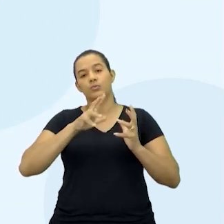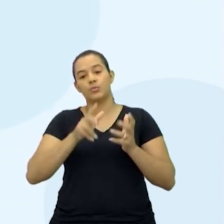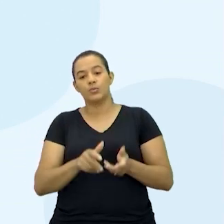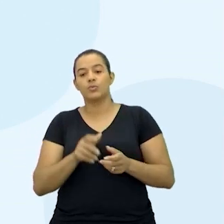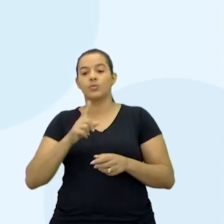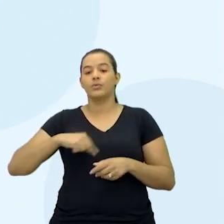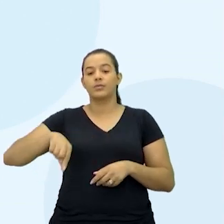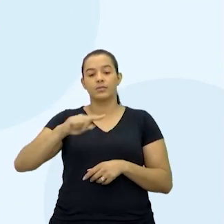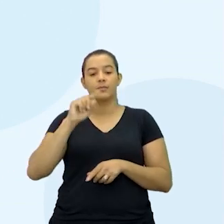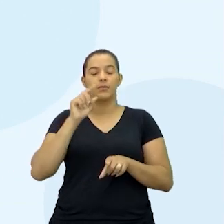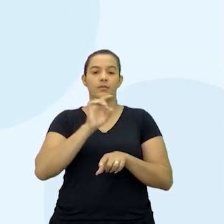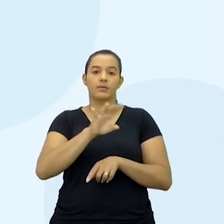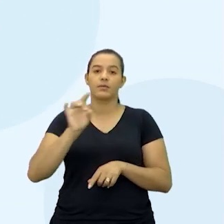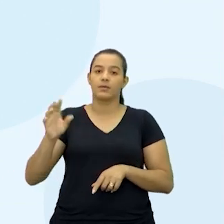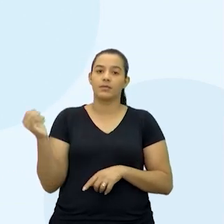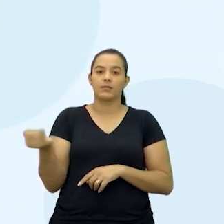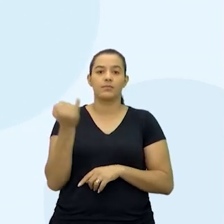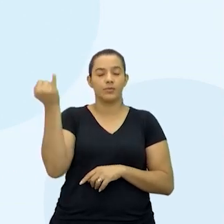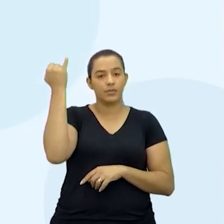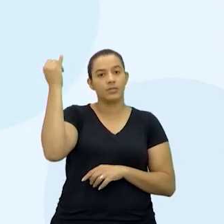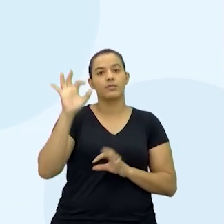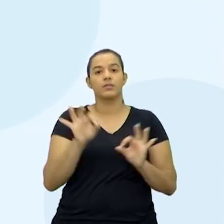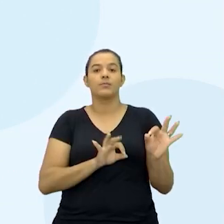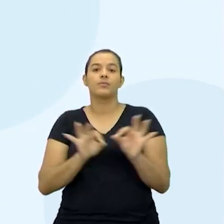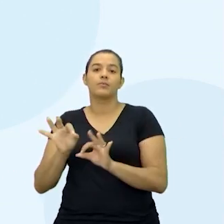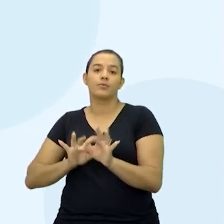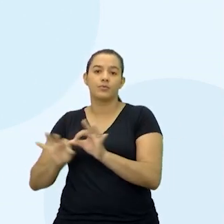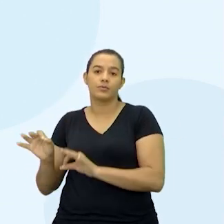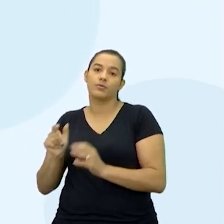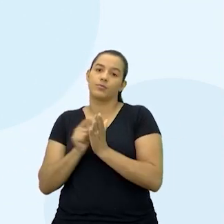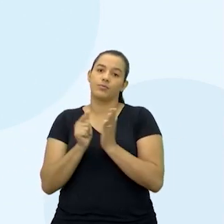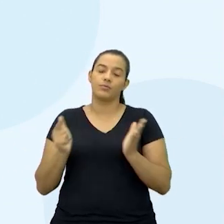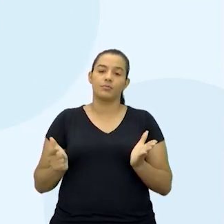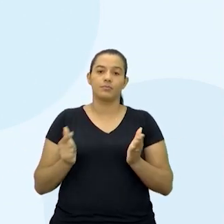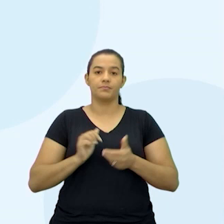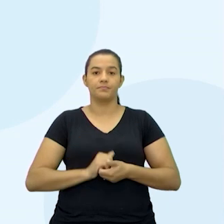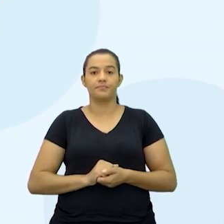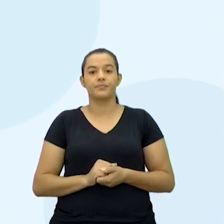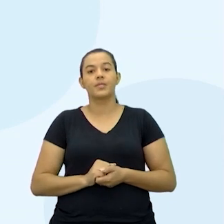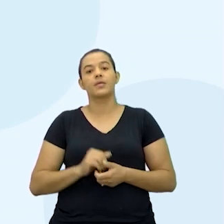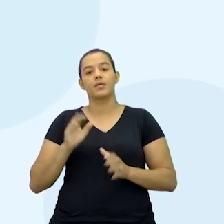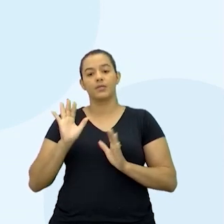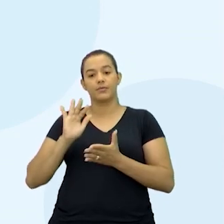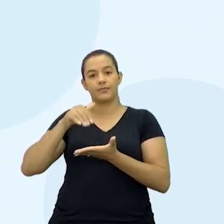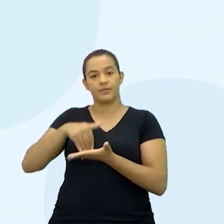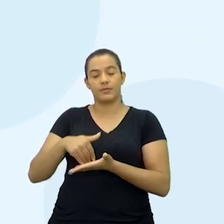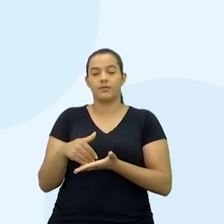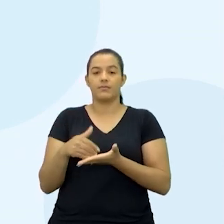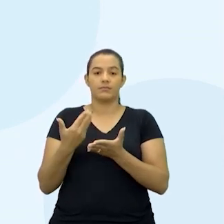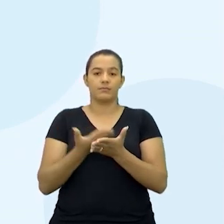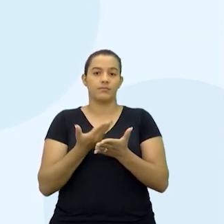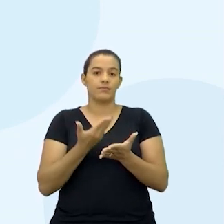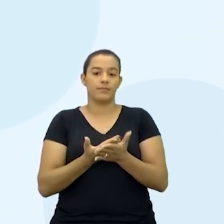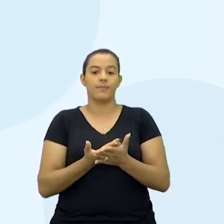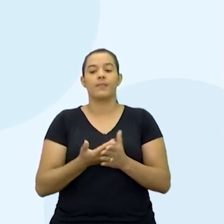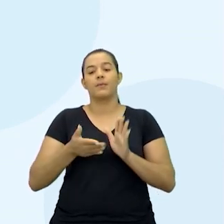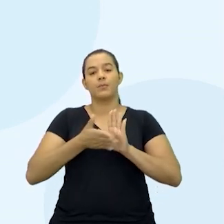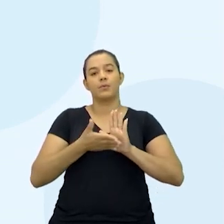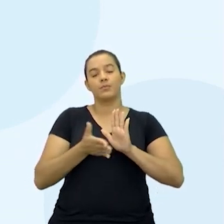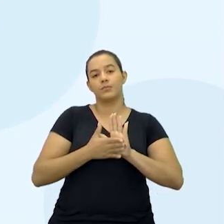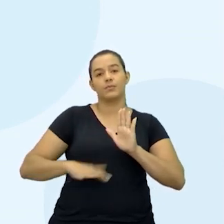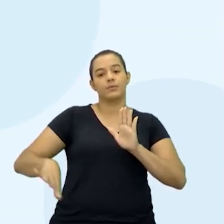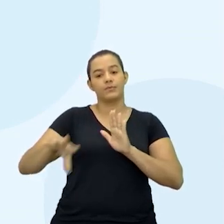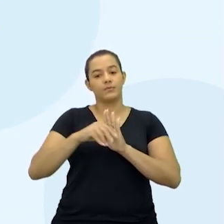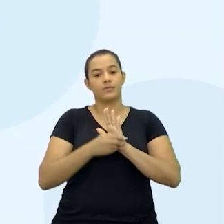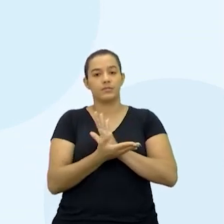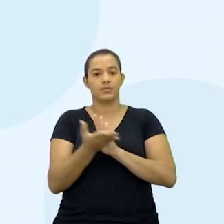sua importância e produção jornalística. No final da aula, propor a leitura desses jornais e de outros pesquisados